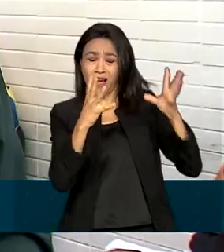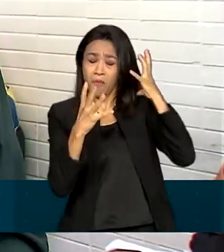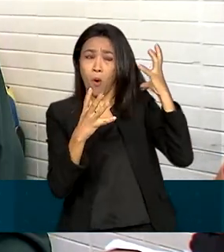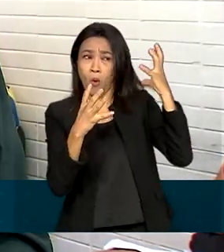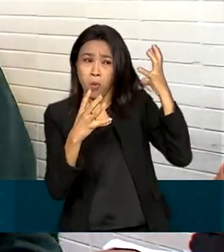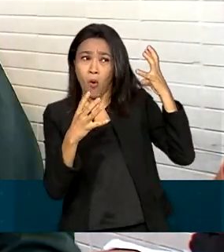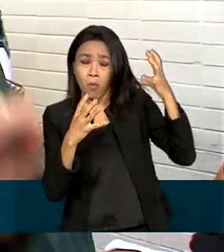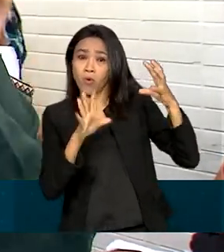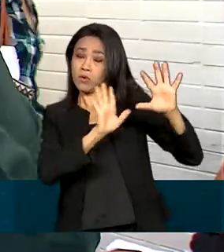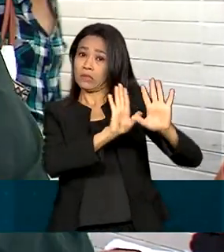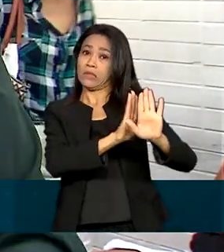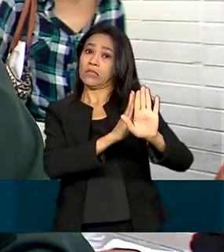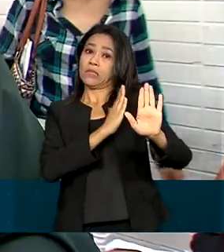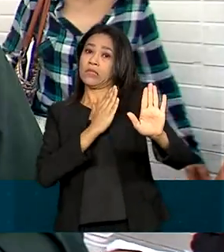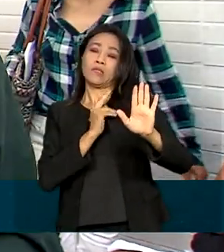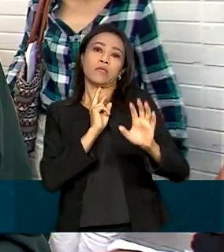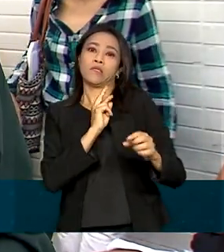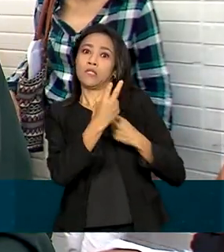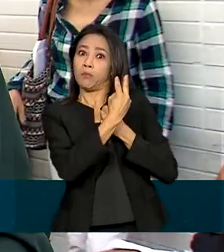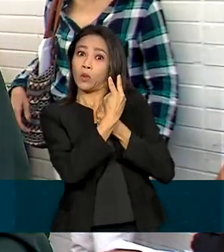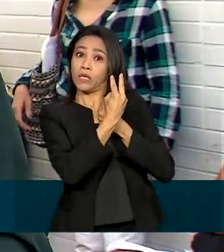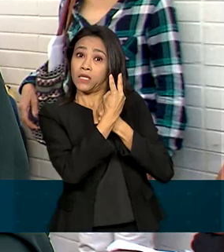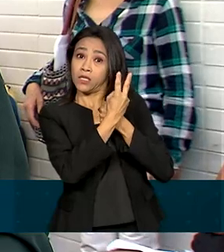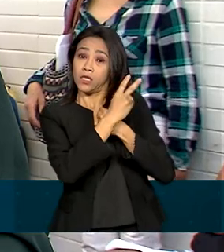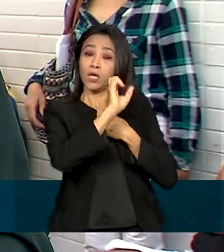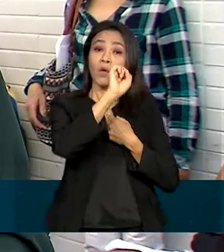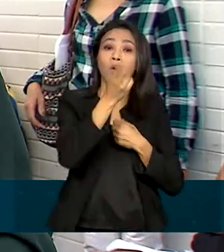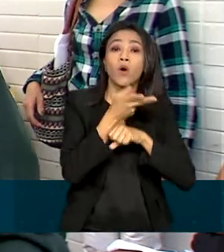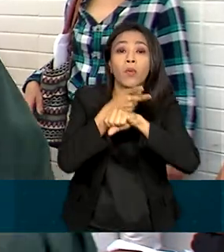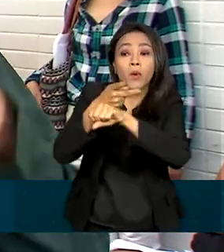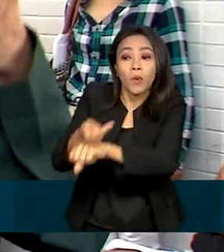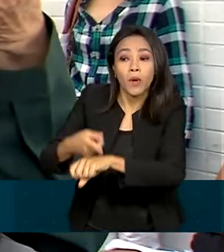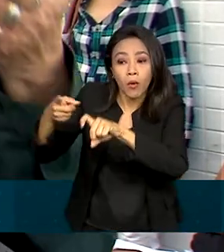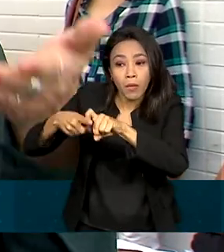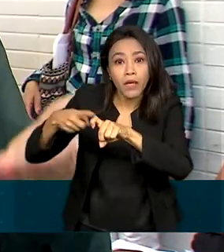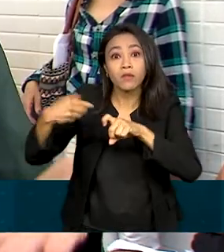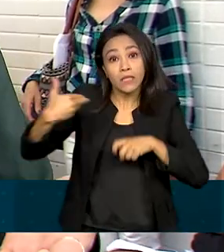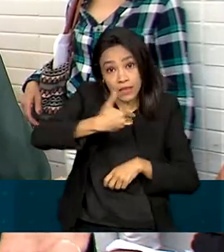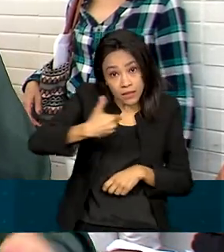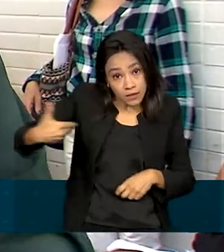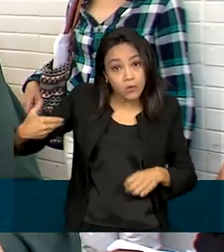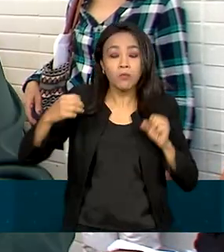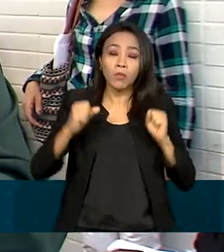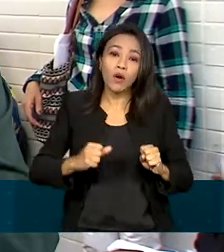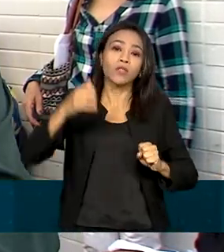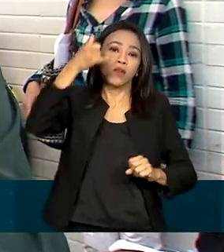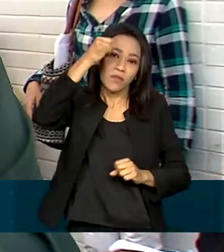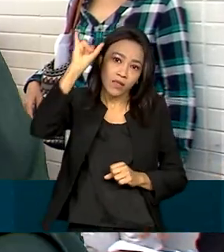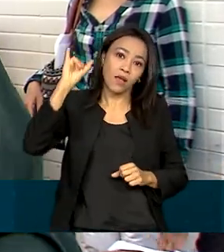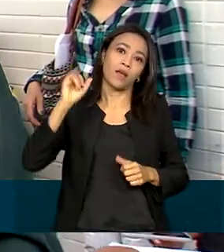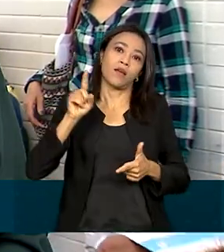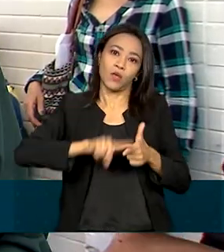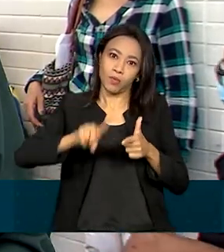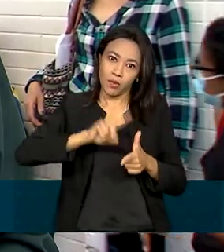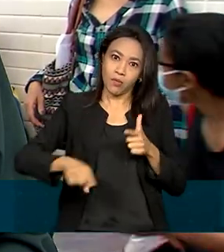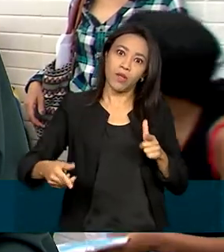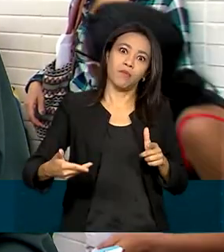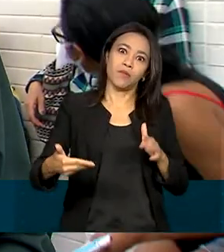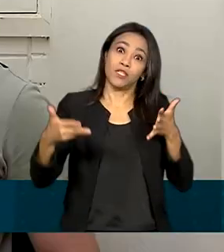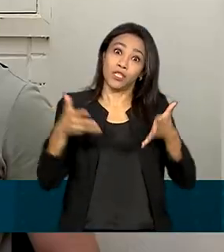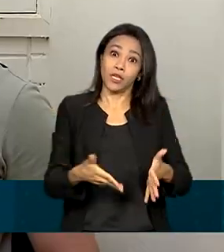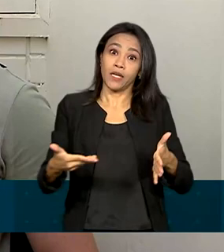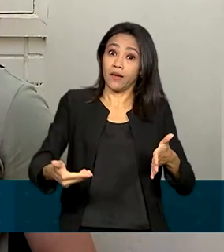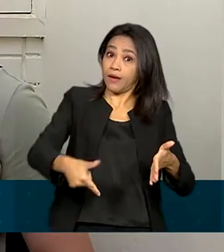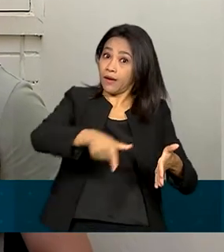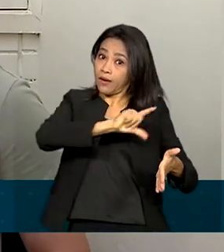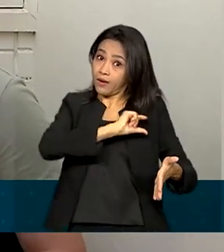do dia a dia, ou mesmo procurar um médico especialista, podem prevenir de que o problema chegue antes da hora.